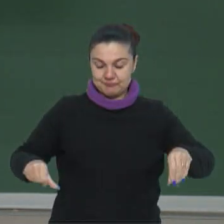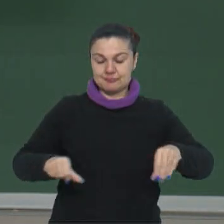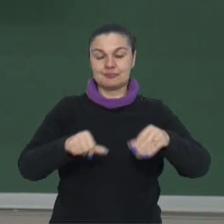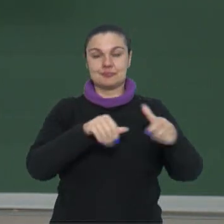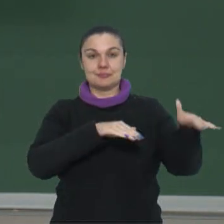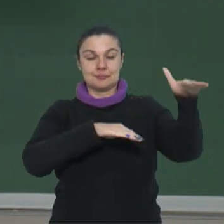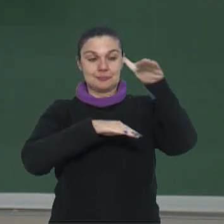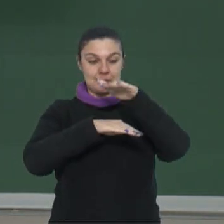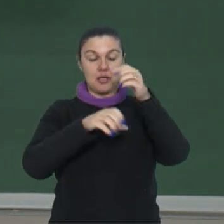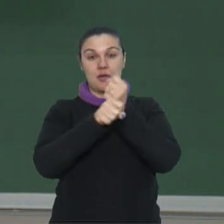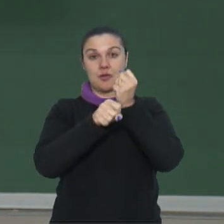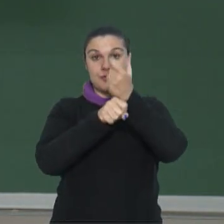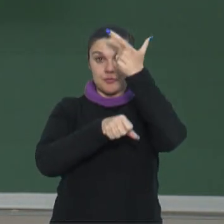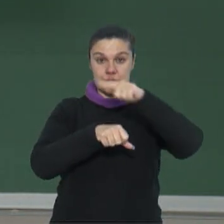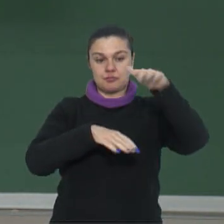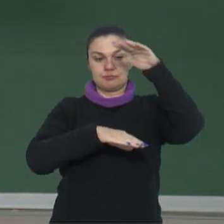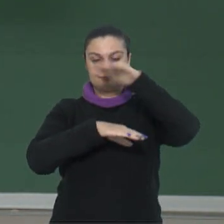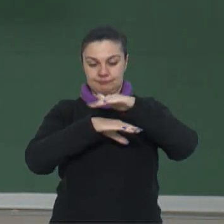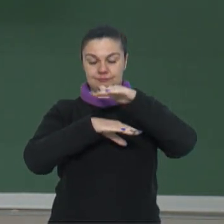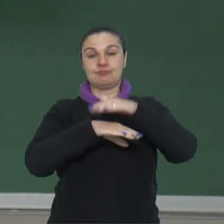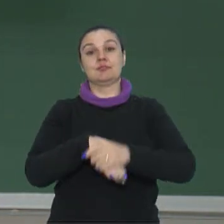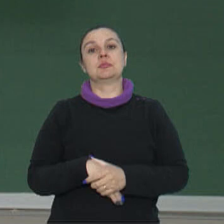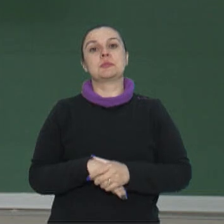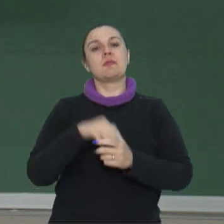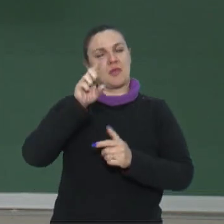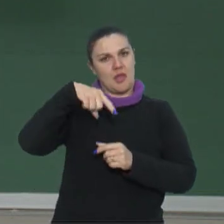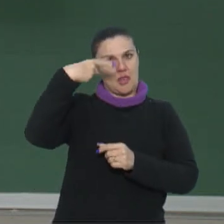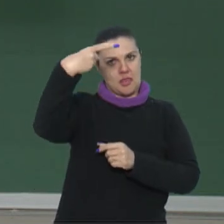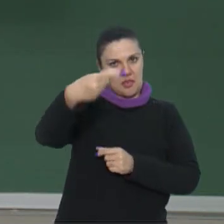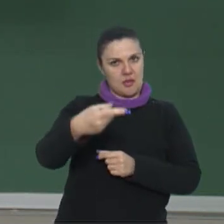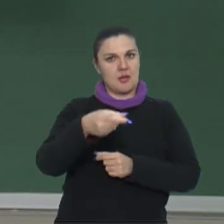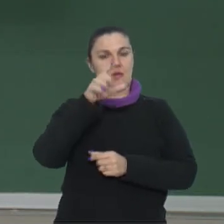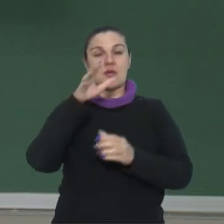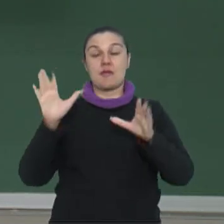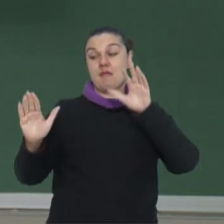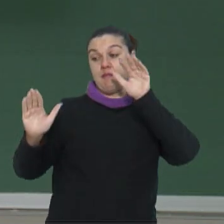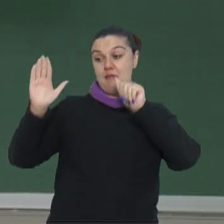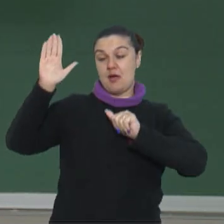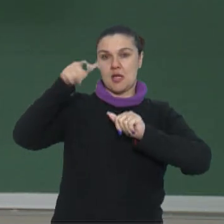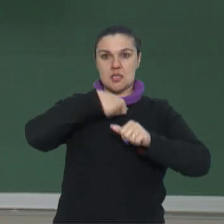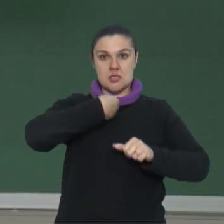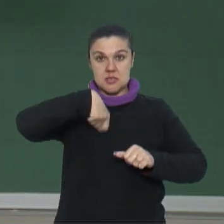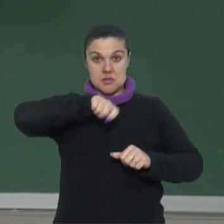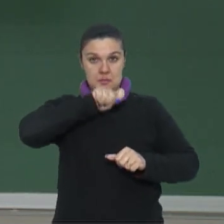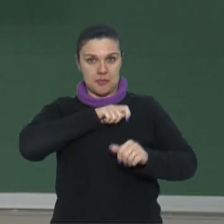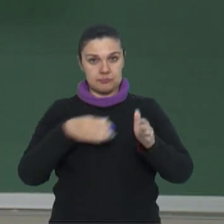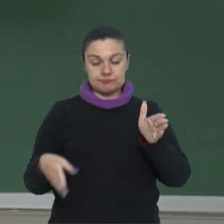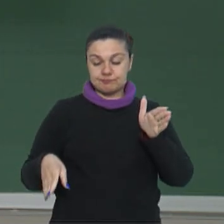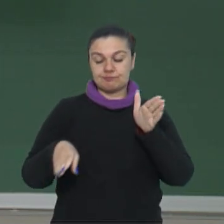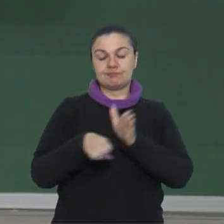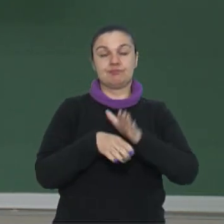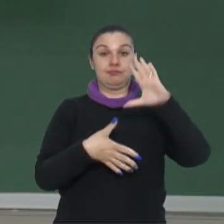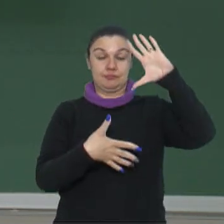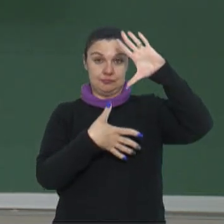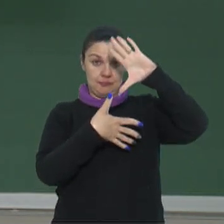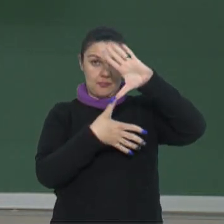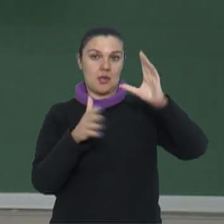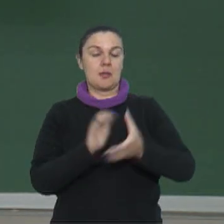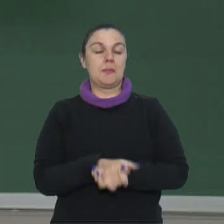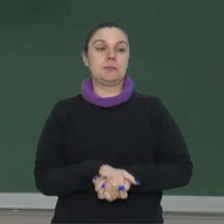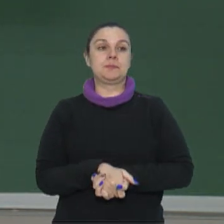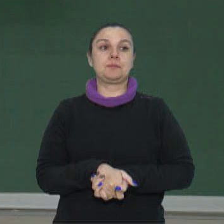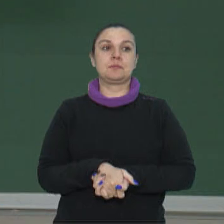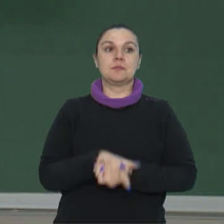Ou reconstruída, uma em cima, logo após os espanhóis chegarem aqui. Você vê